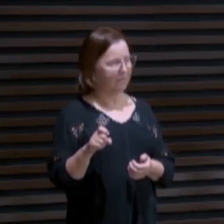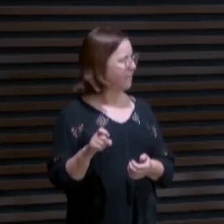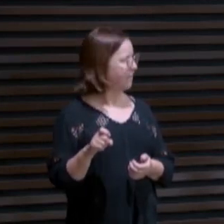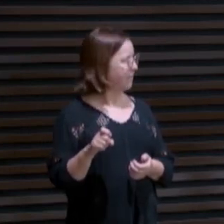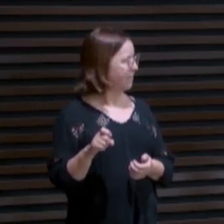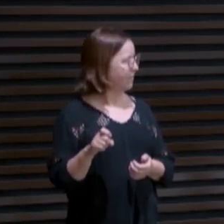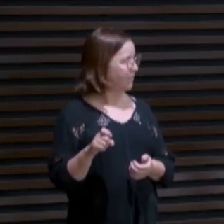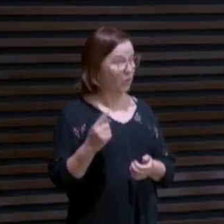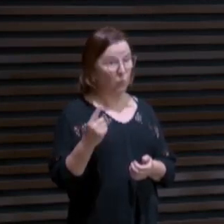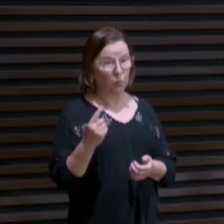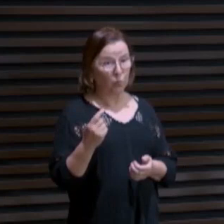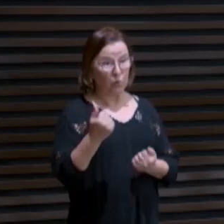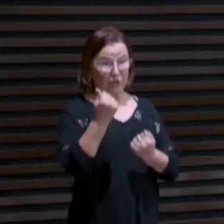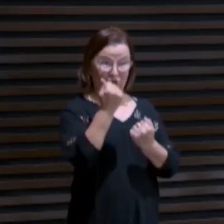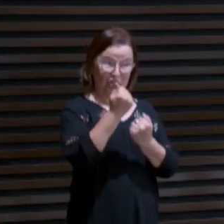um diretor